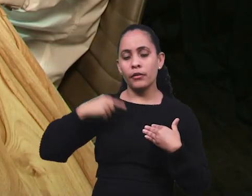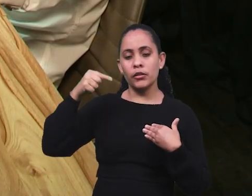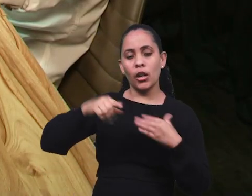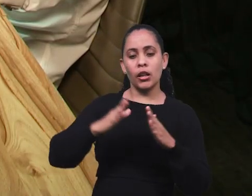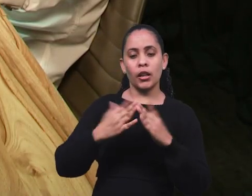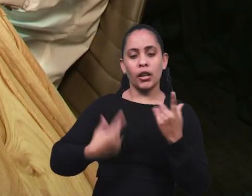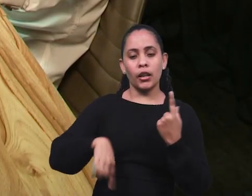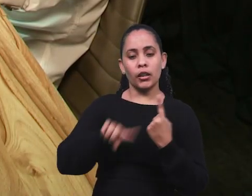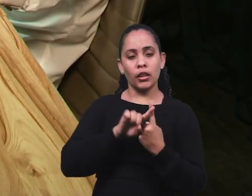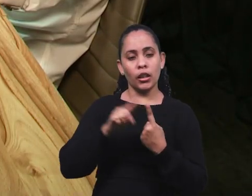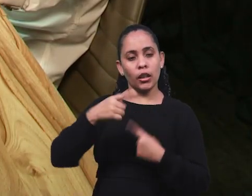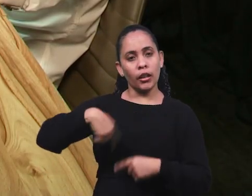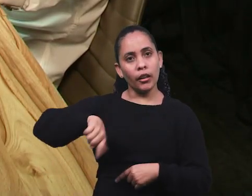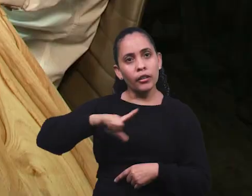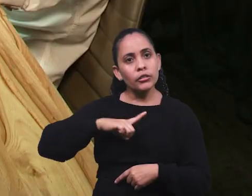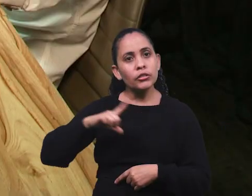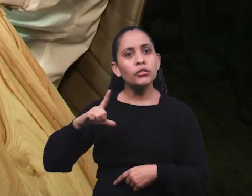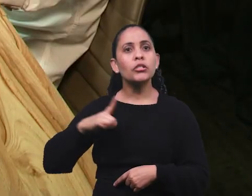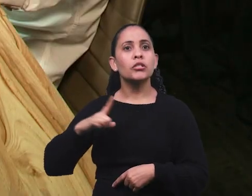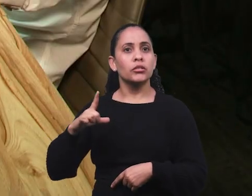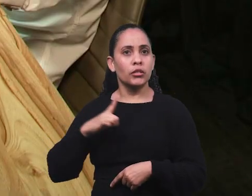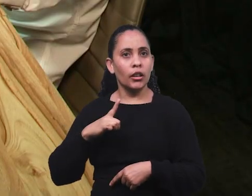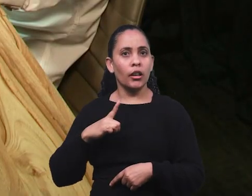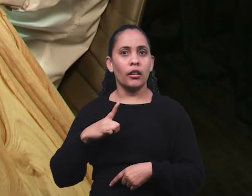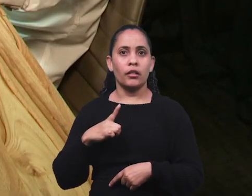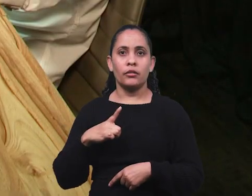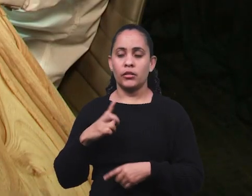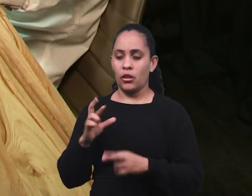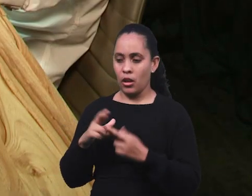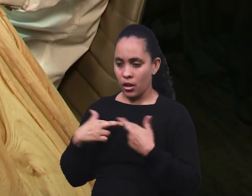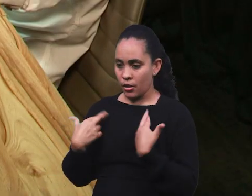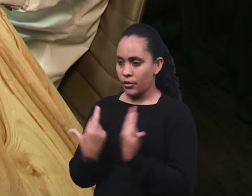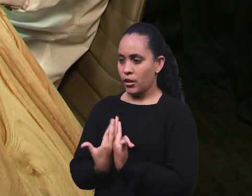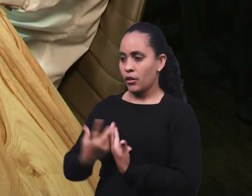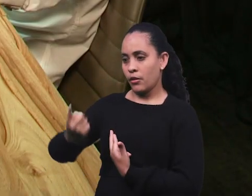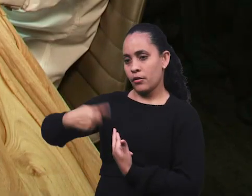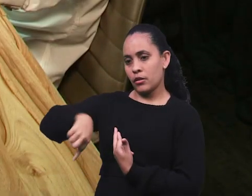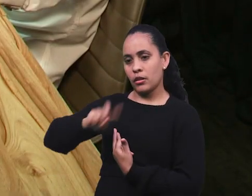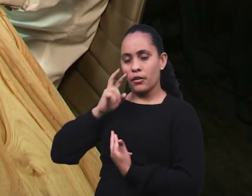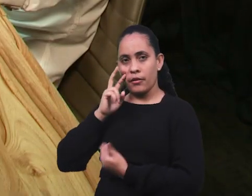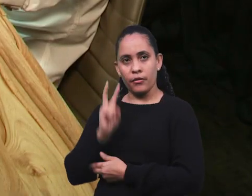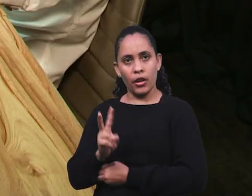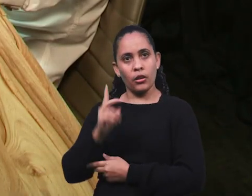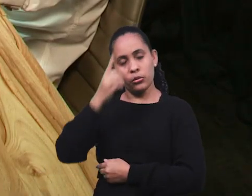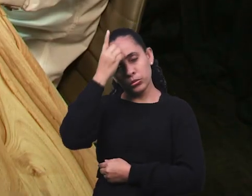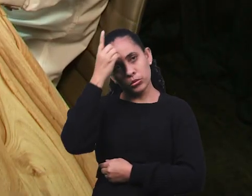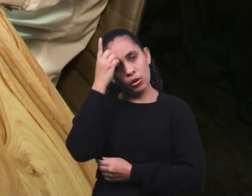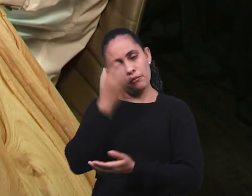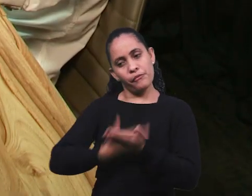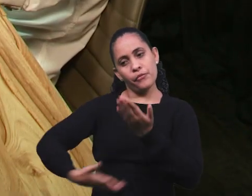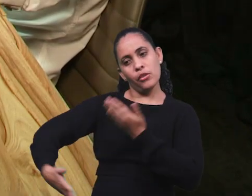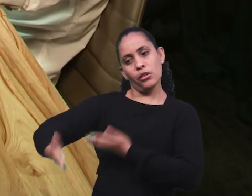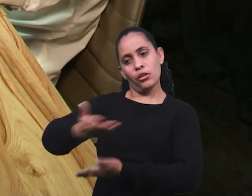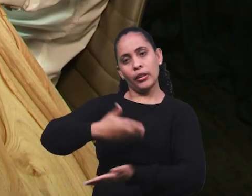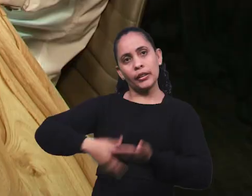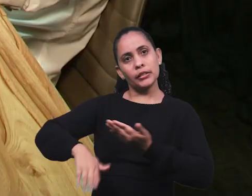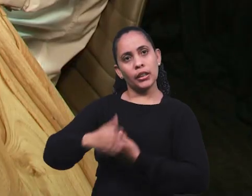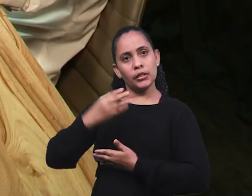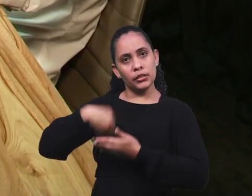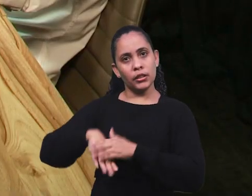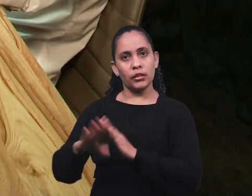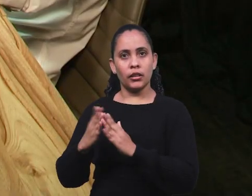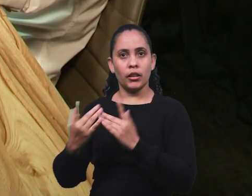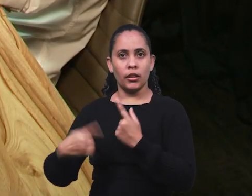dentro da igreja, vocês congregam, os dois inclusive congregam dentro da mesma igreja. Vocês veem os dons do Espírito Santo se manifestando